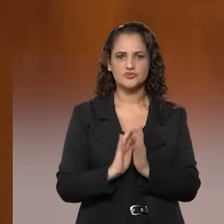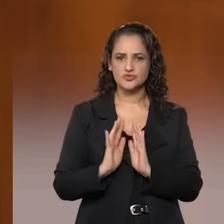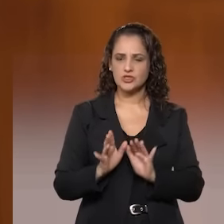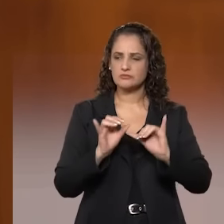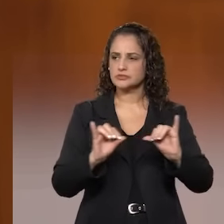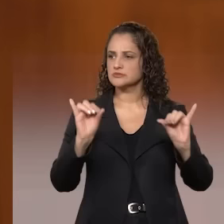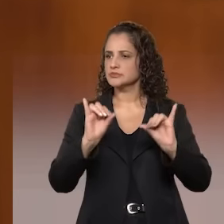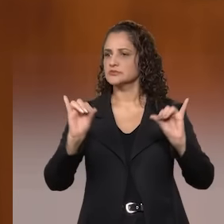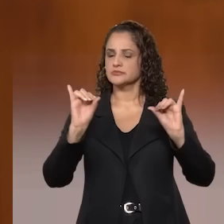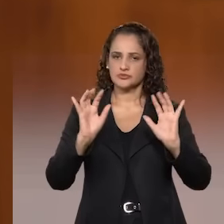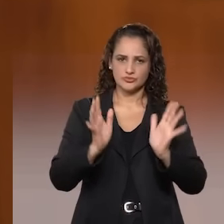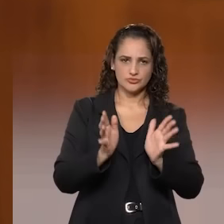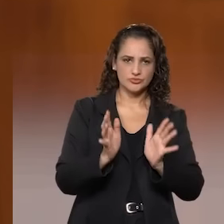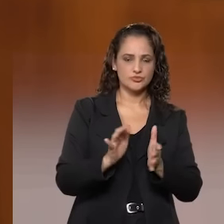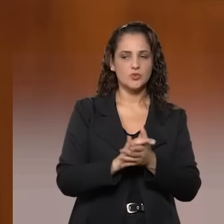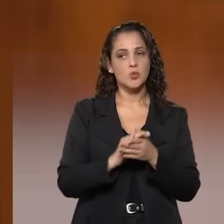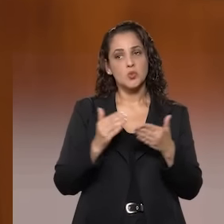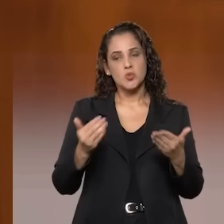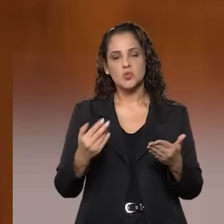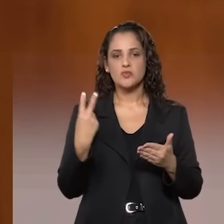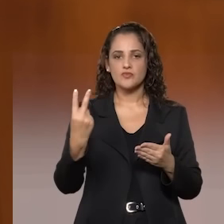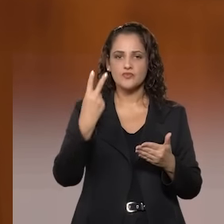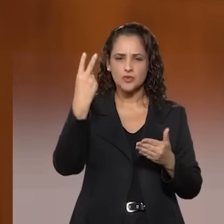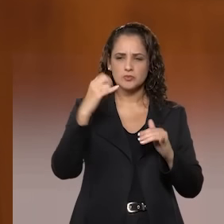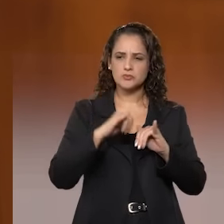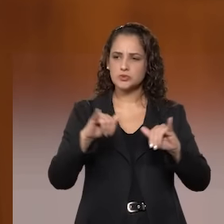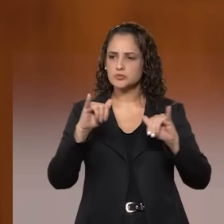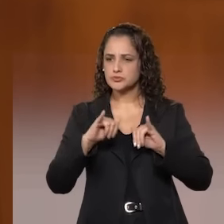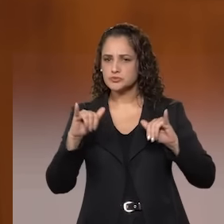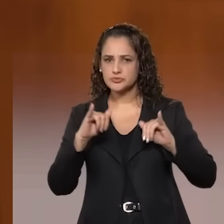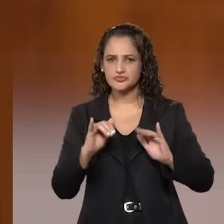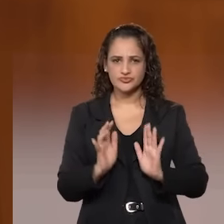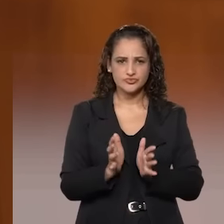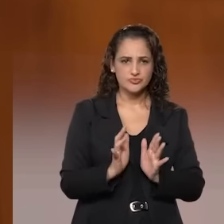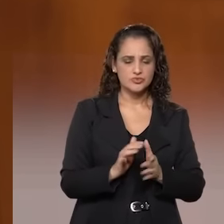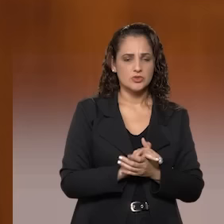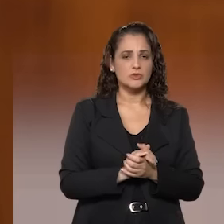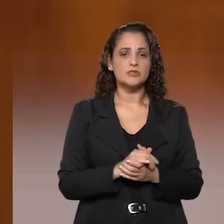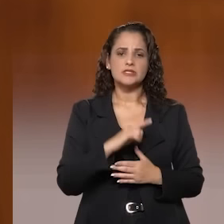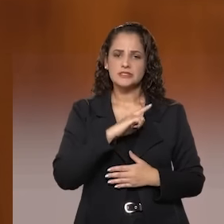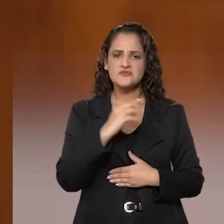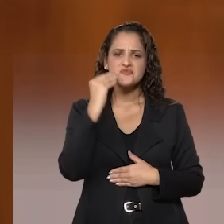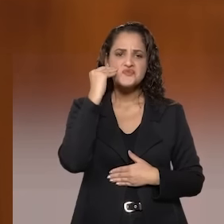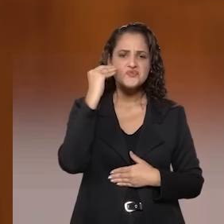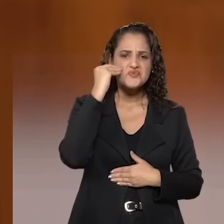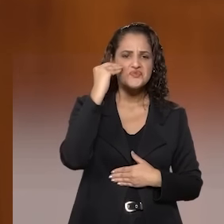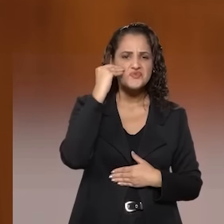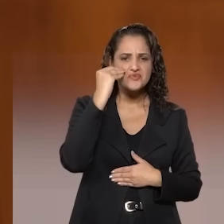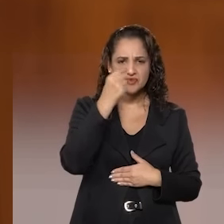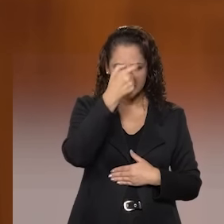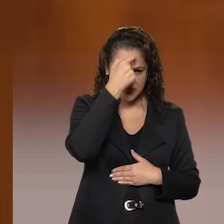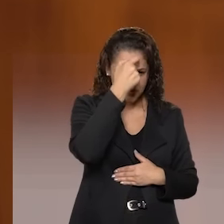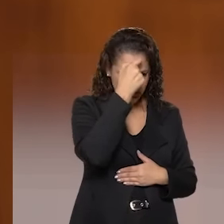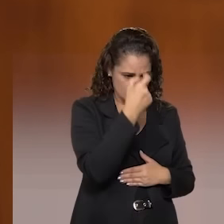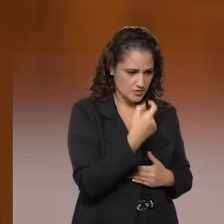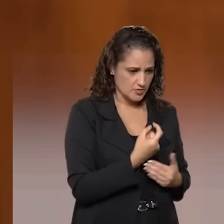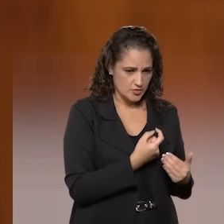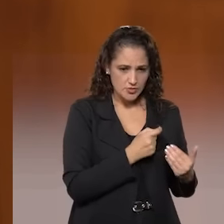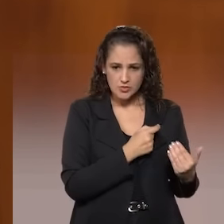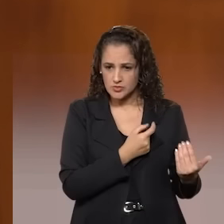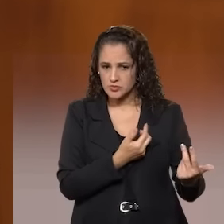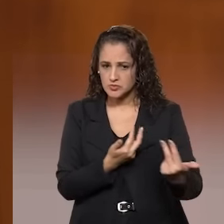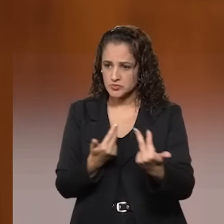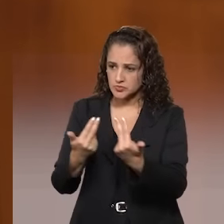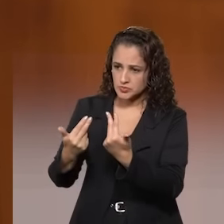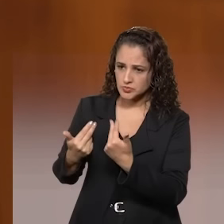foram houve a tentativa de consciência entre valores esses valores precisam ser praticados Então as pessoas elas vão